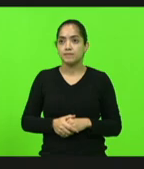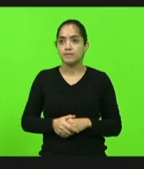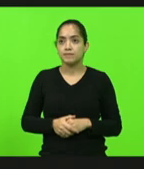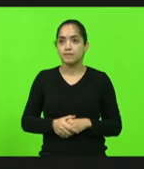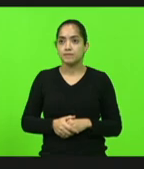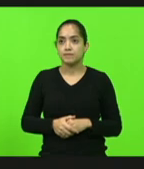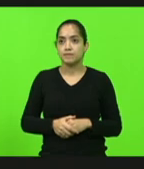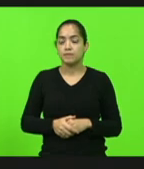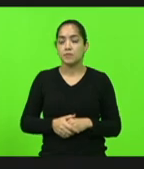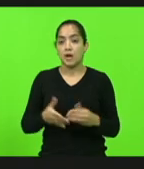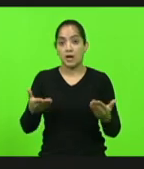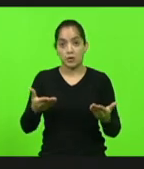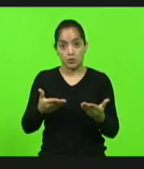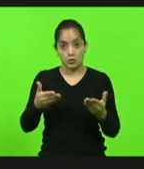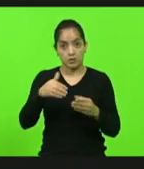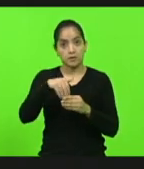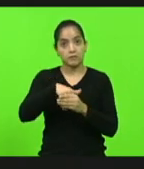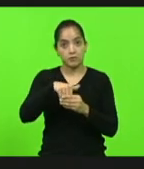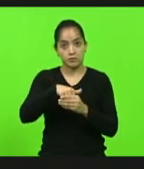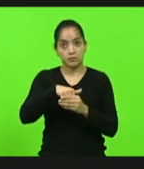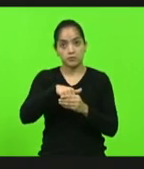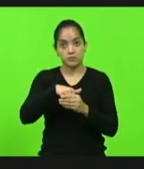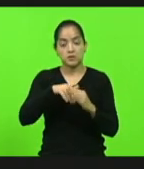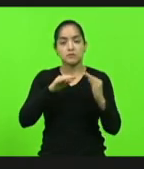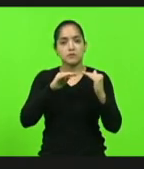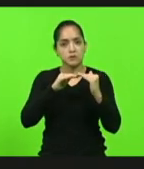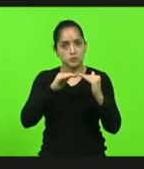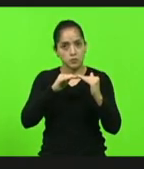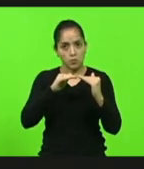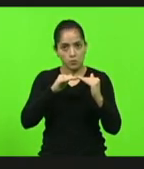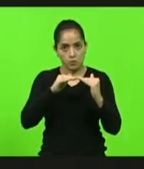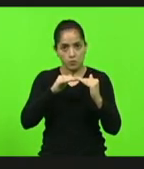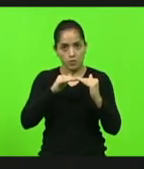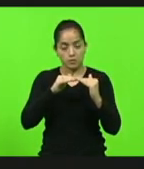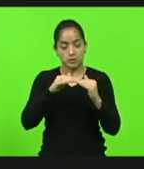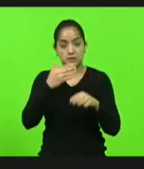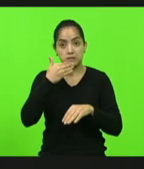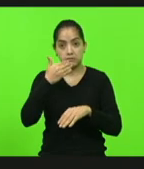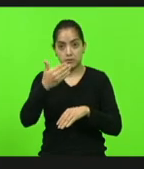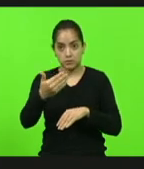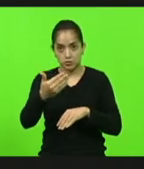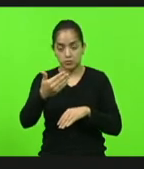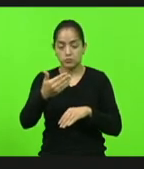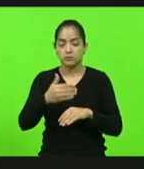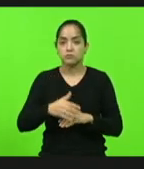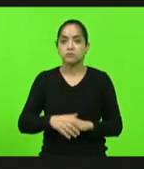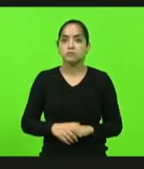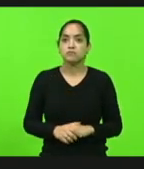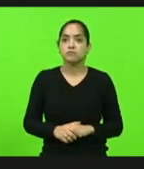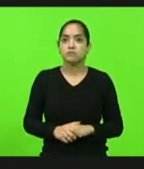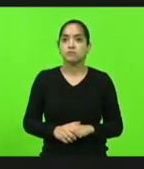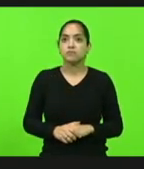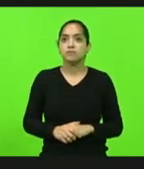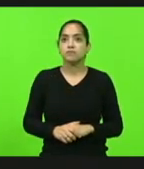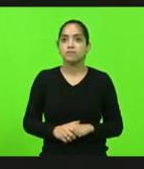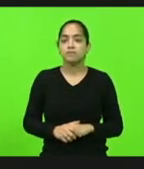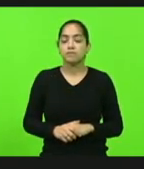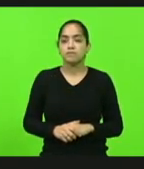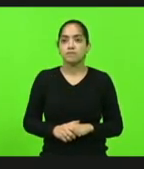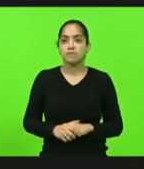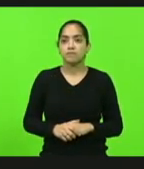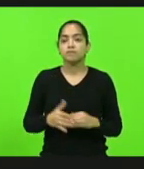e em votação os que forem a favor desse requerimento permaneçam como estão